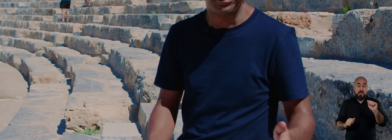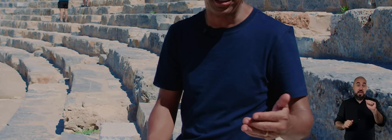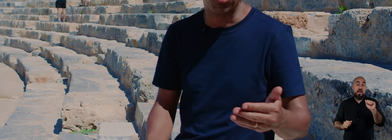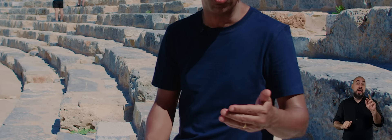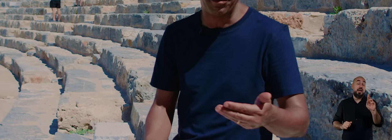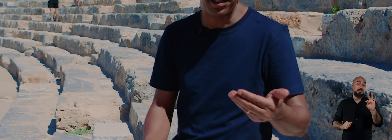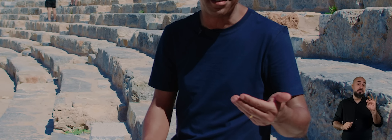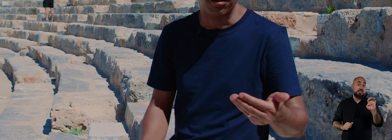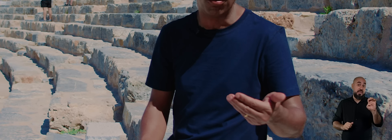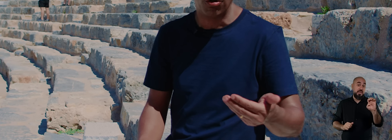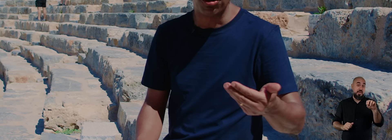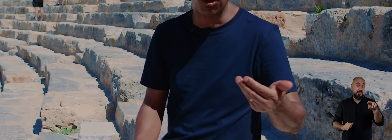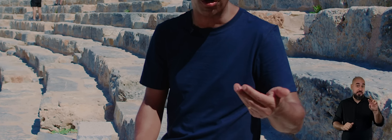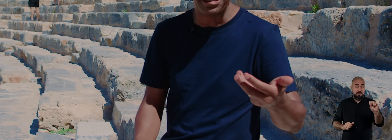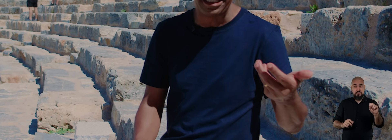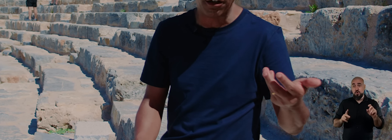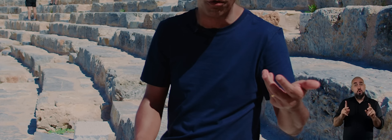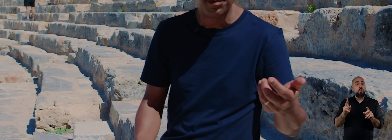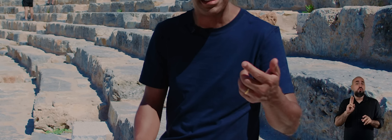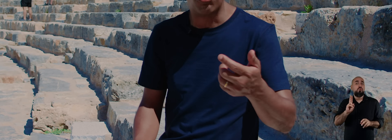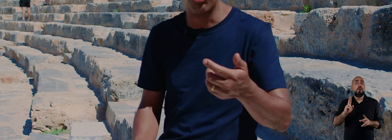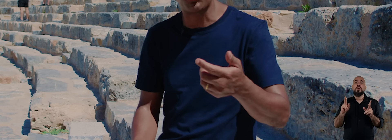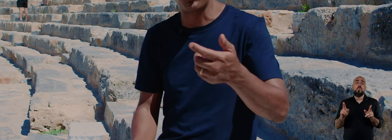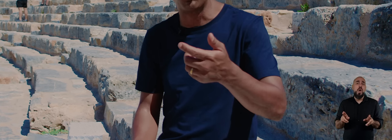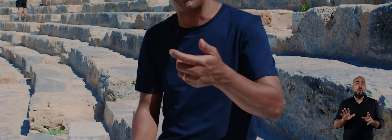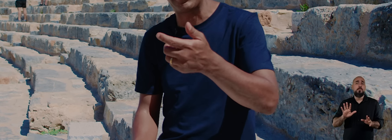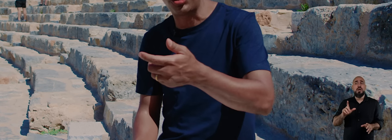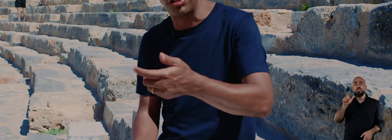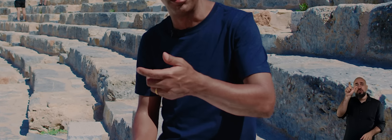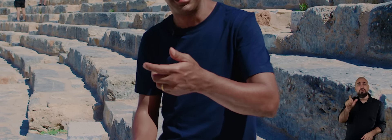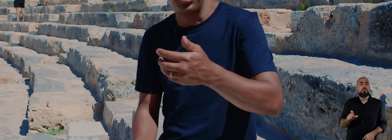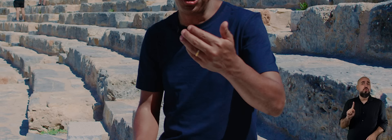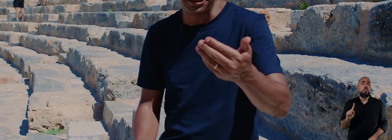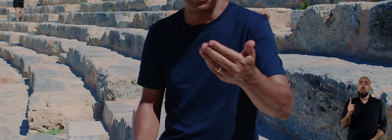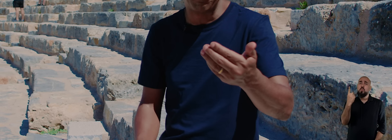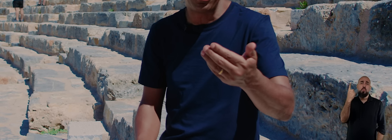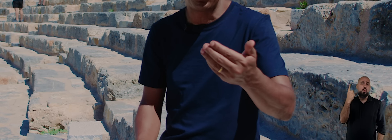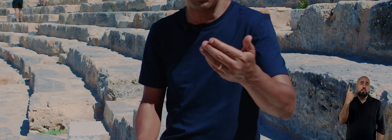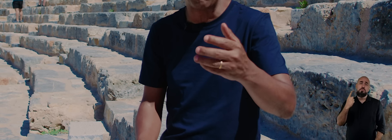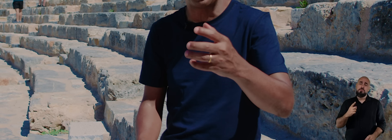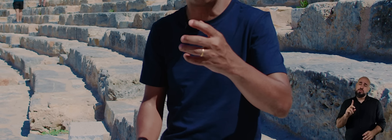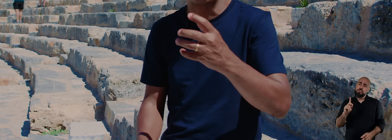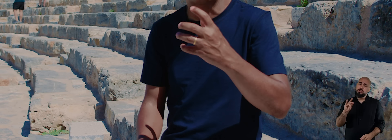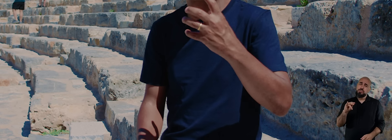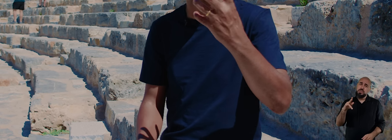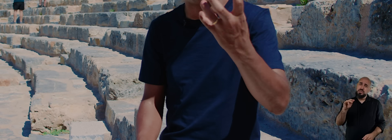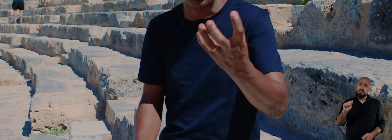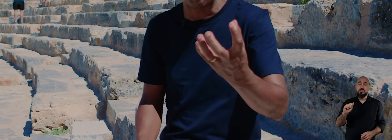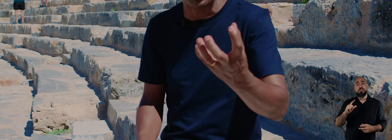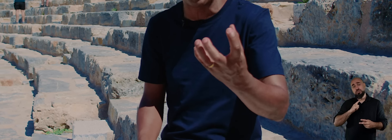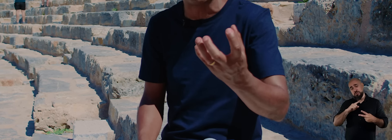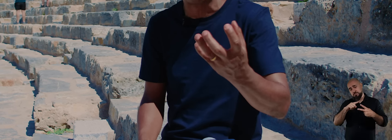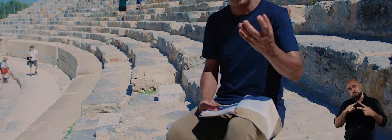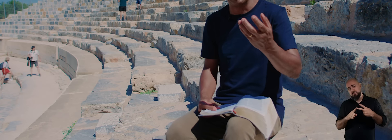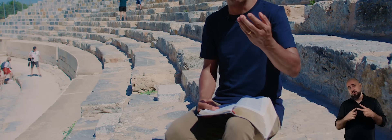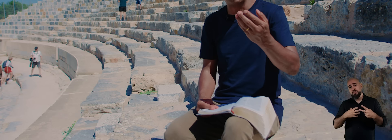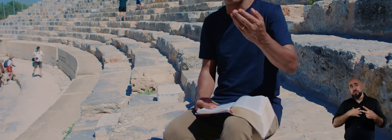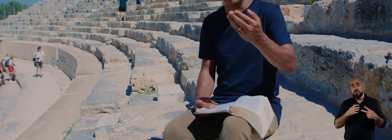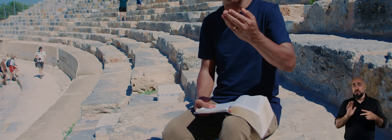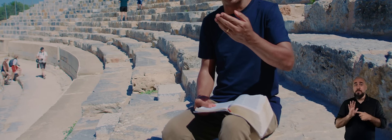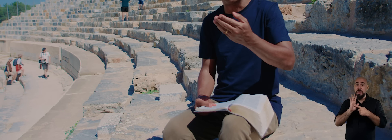apenas tendo numa versão o seu nome grego, na outra o seu nome latino. E Diana também tinha mais de uma forma de aparecer.